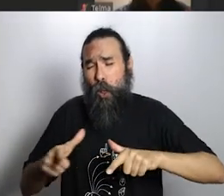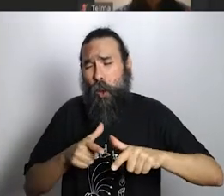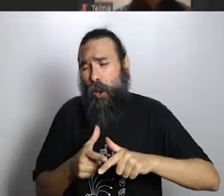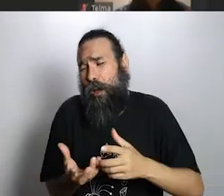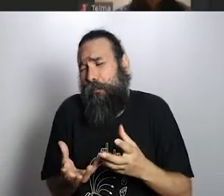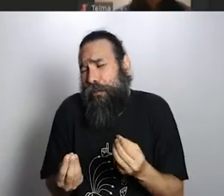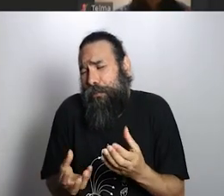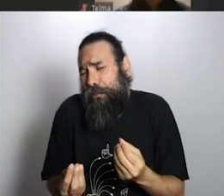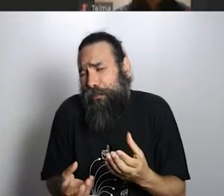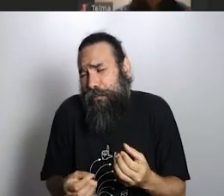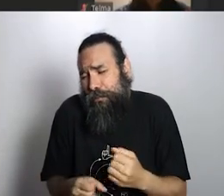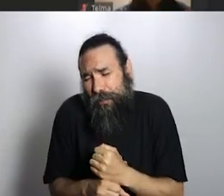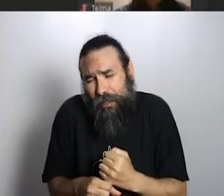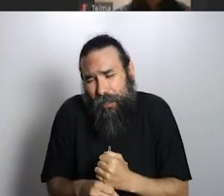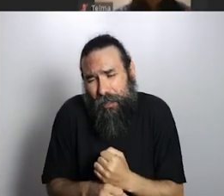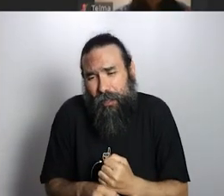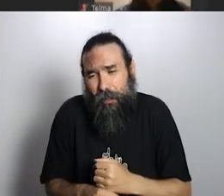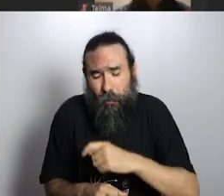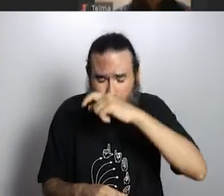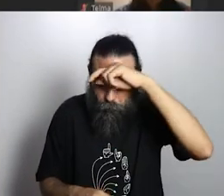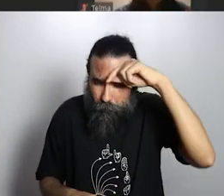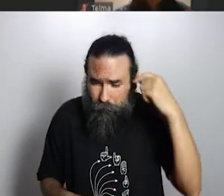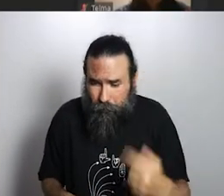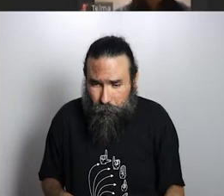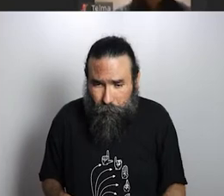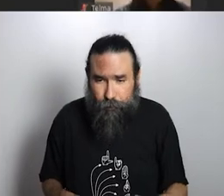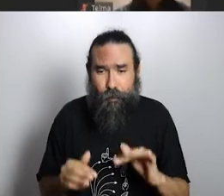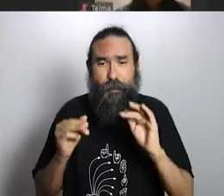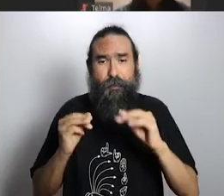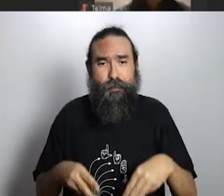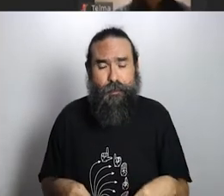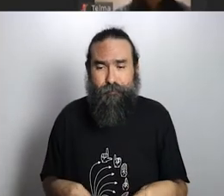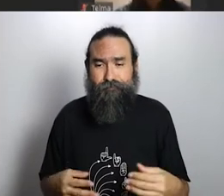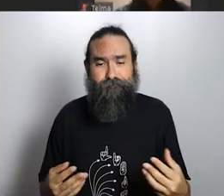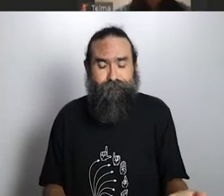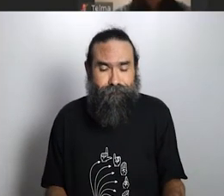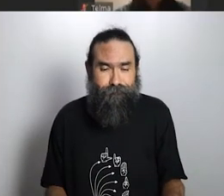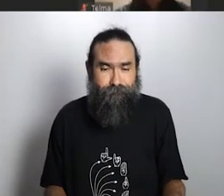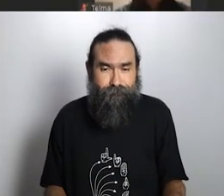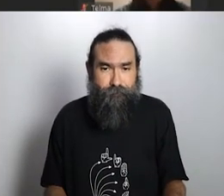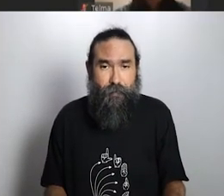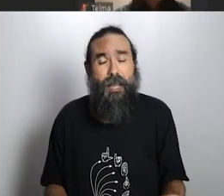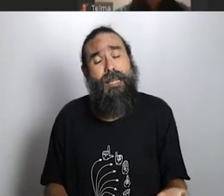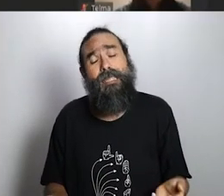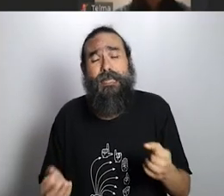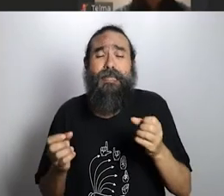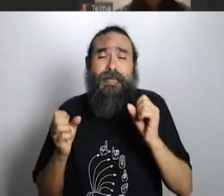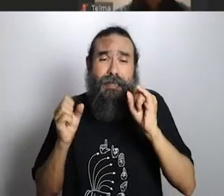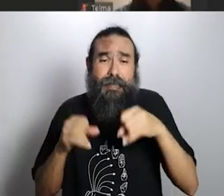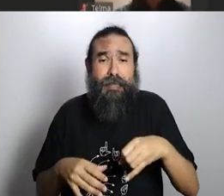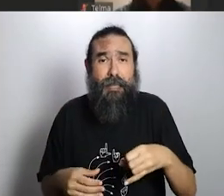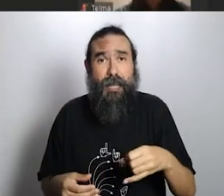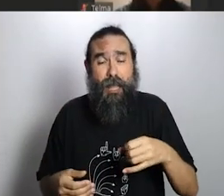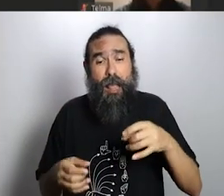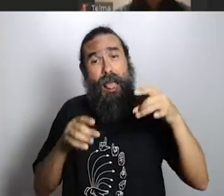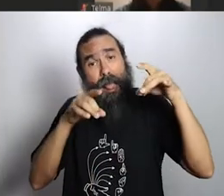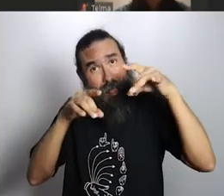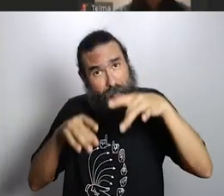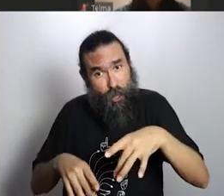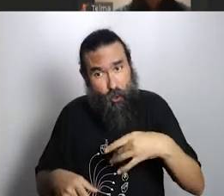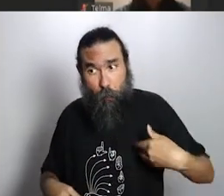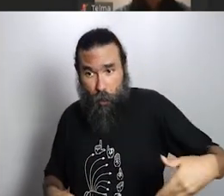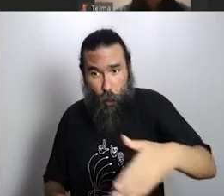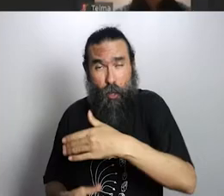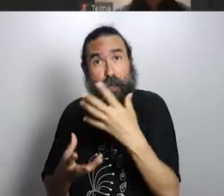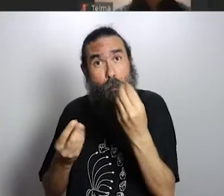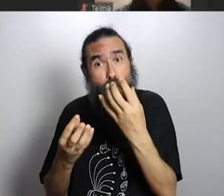tanto, não deixou. Então, é isso. Ele deixou muita riqueza, muita